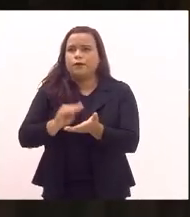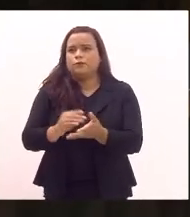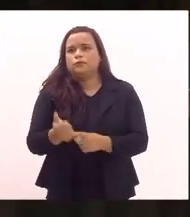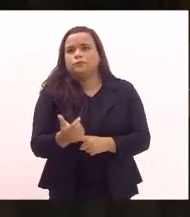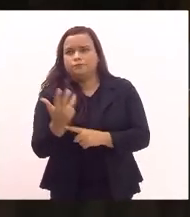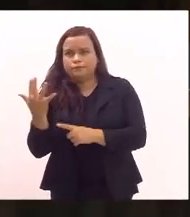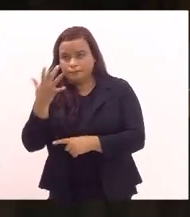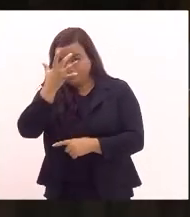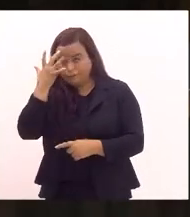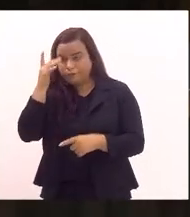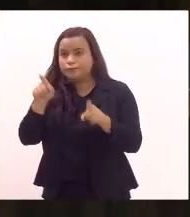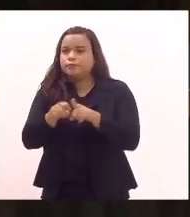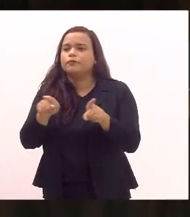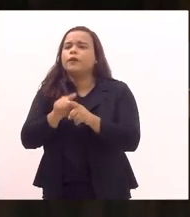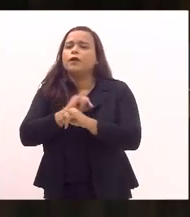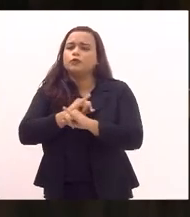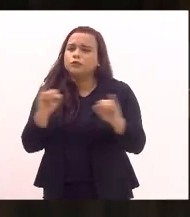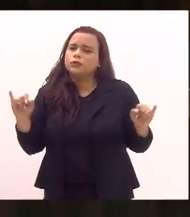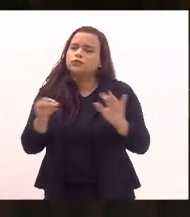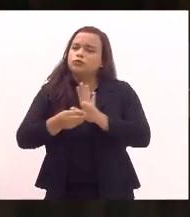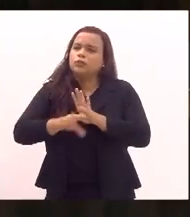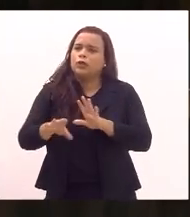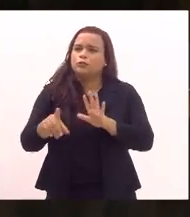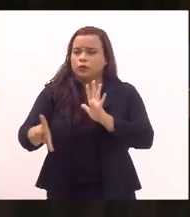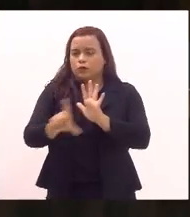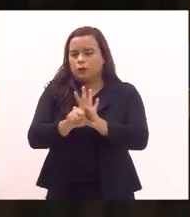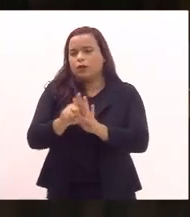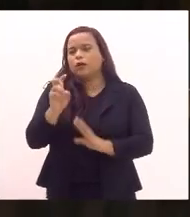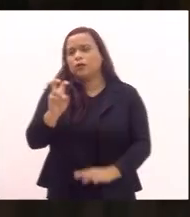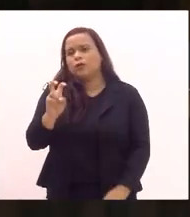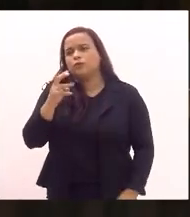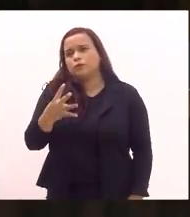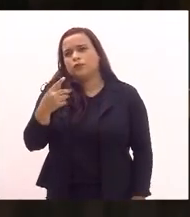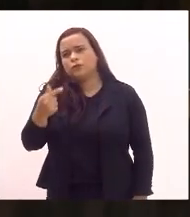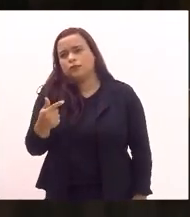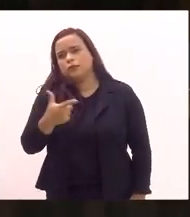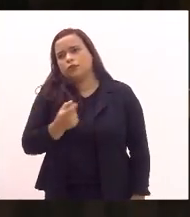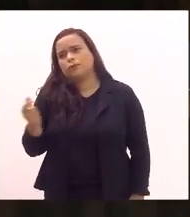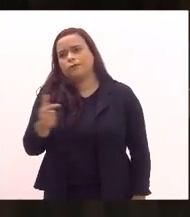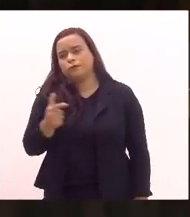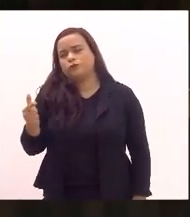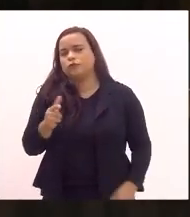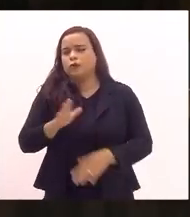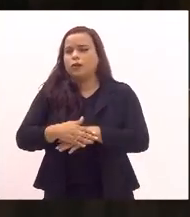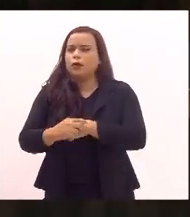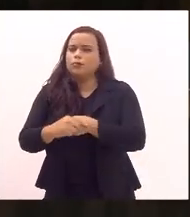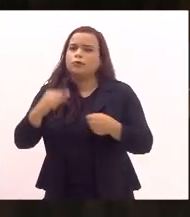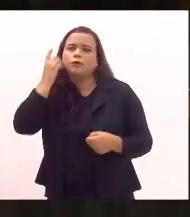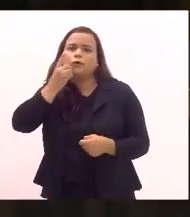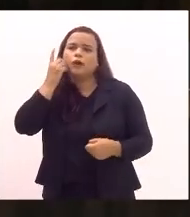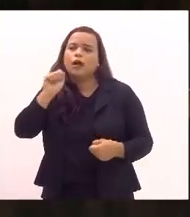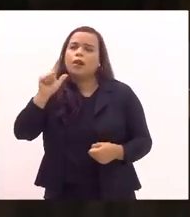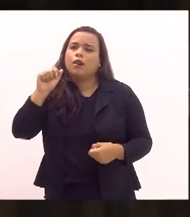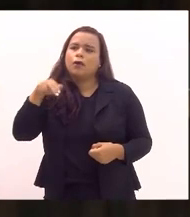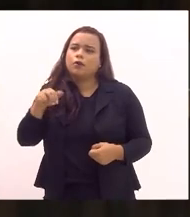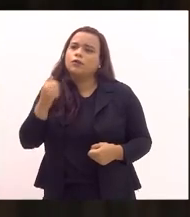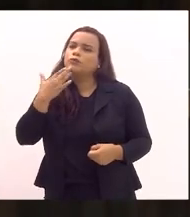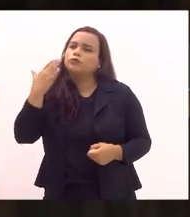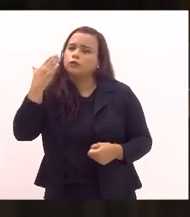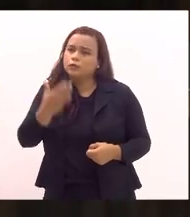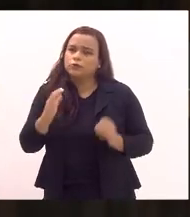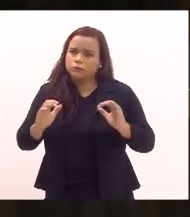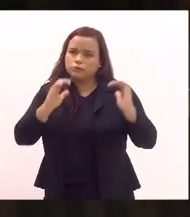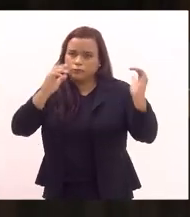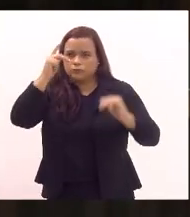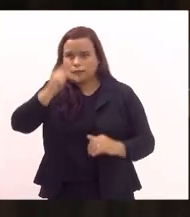couro anuncio indicação Legislativa número 547 2022 de autoria do deputado aluna paz que solicitam